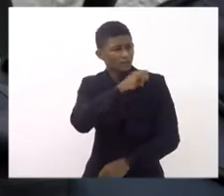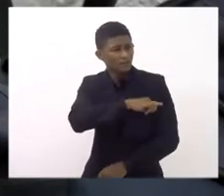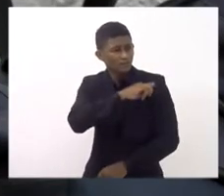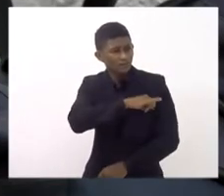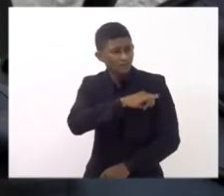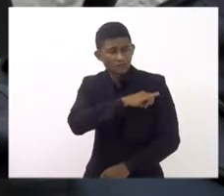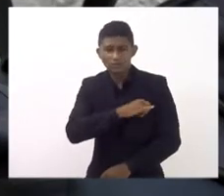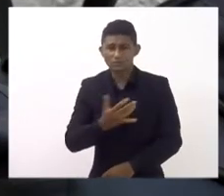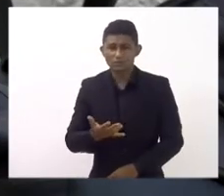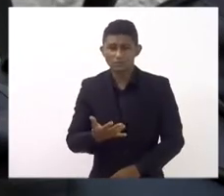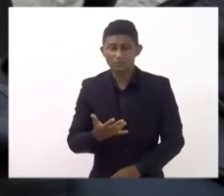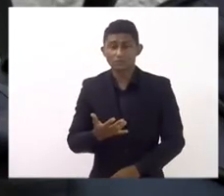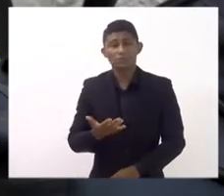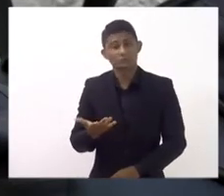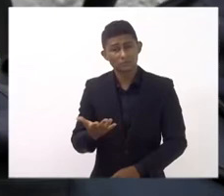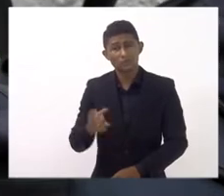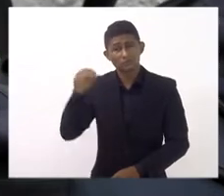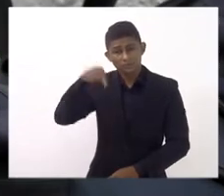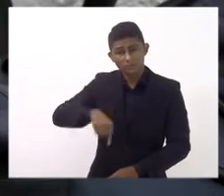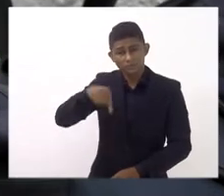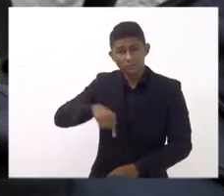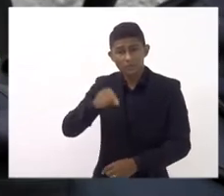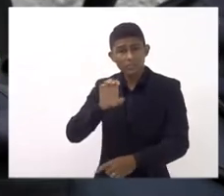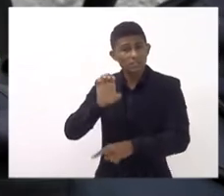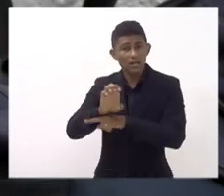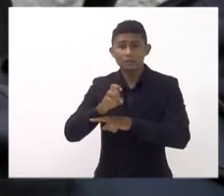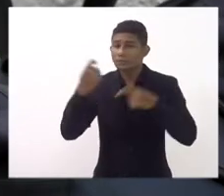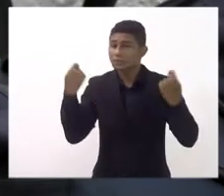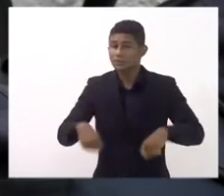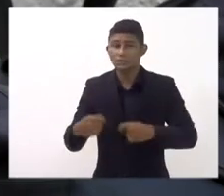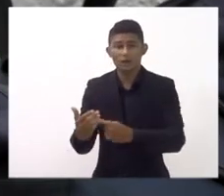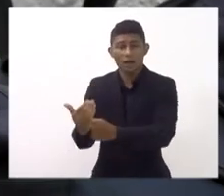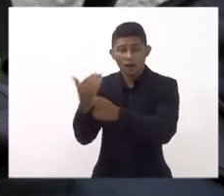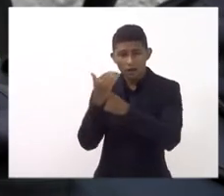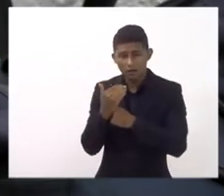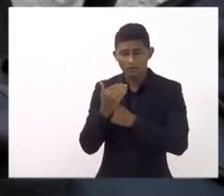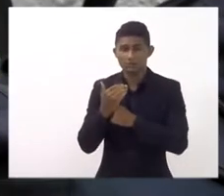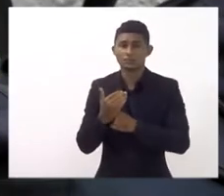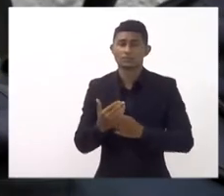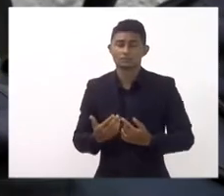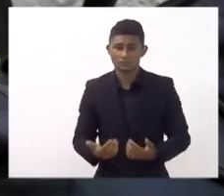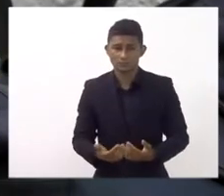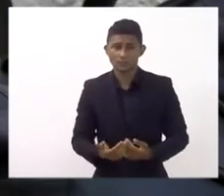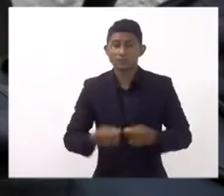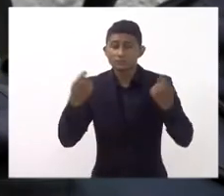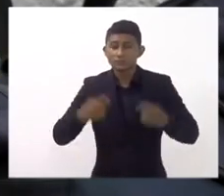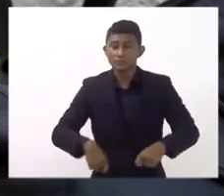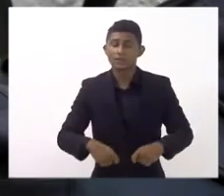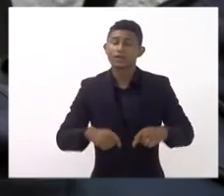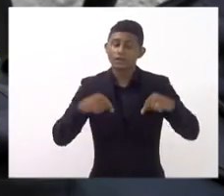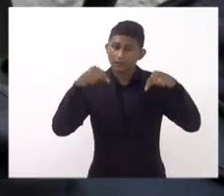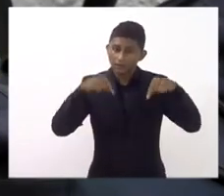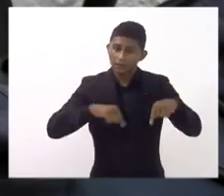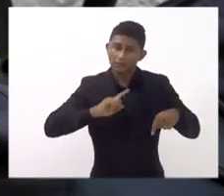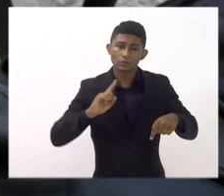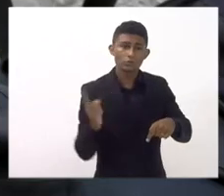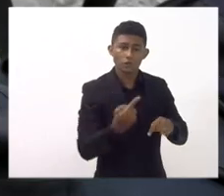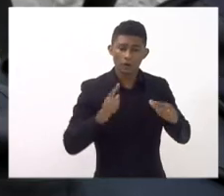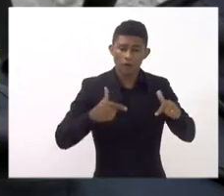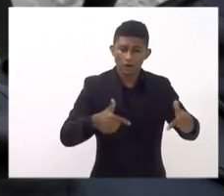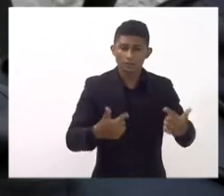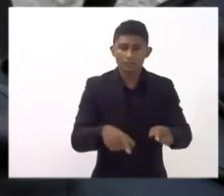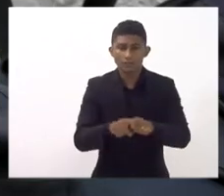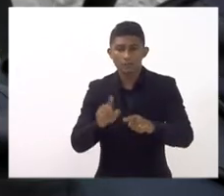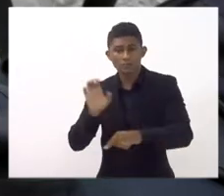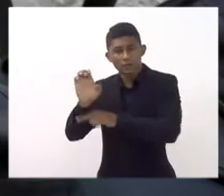de fato, ter uma ação colaborativa. Nós precisamos atuar juntos, e eu acho que essa comissão